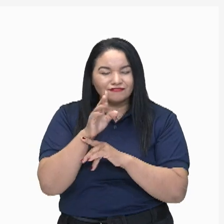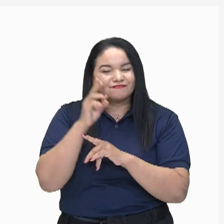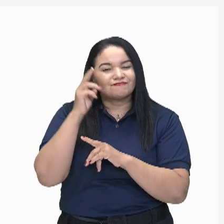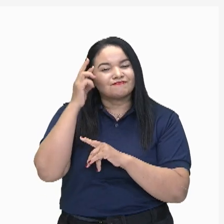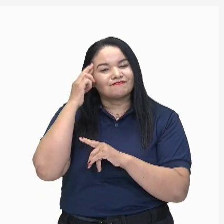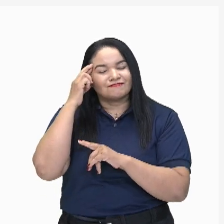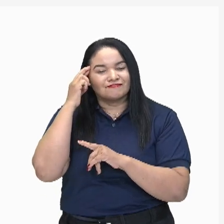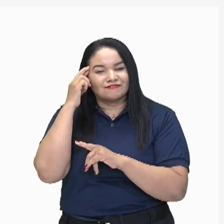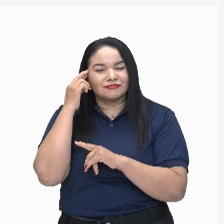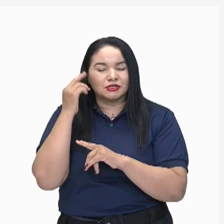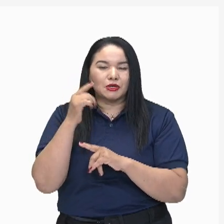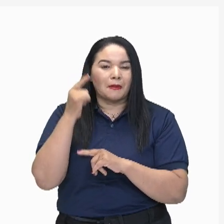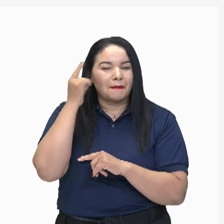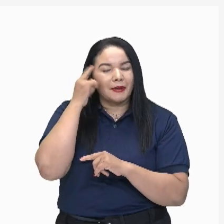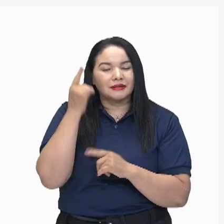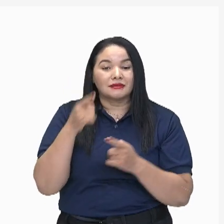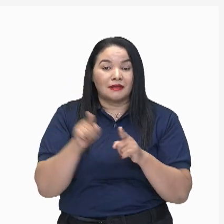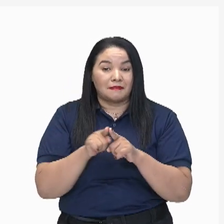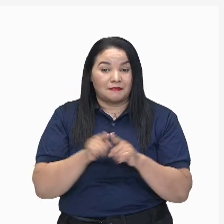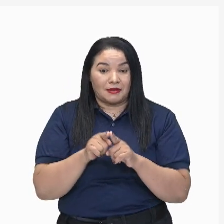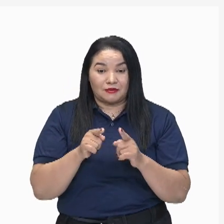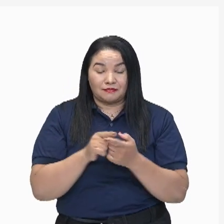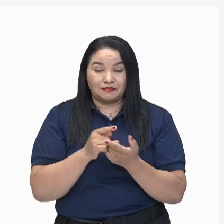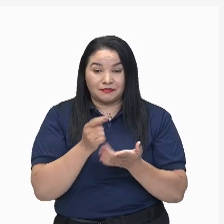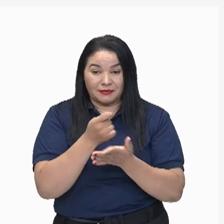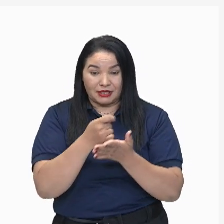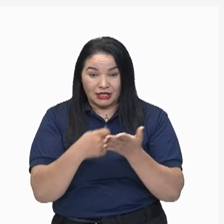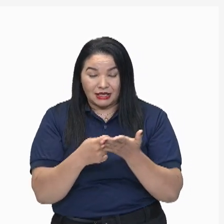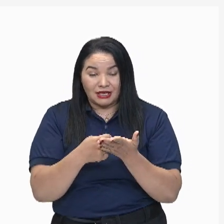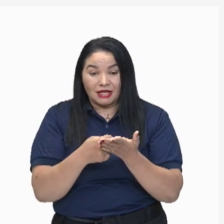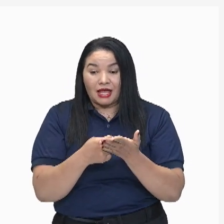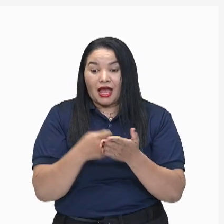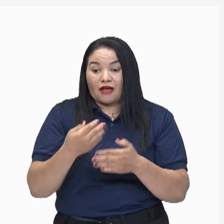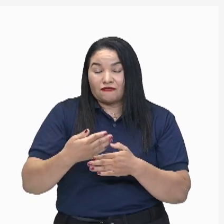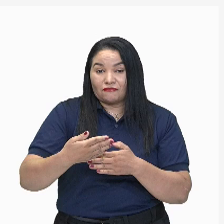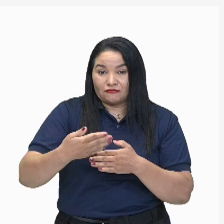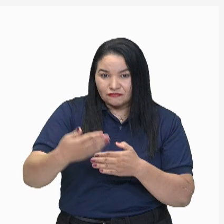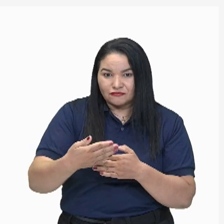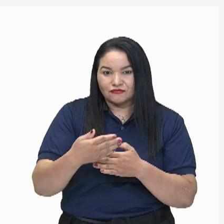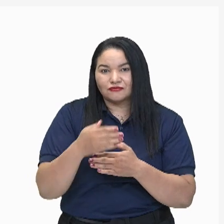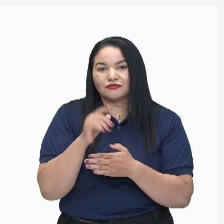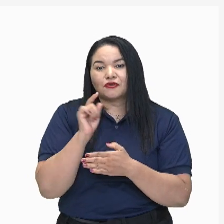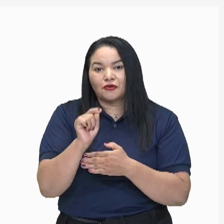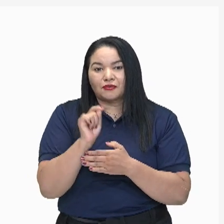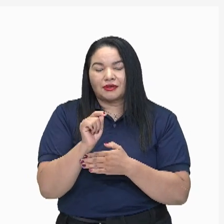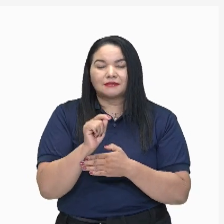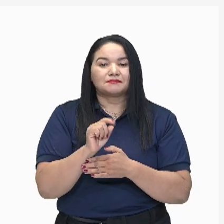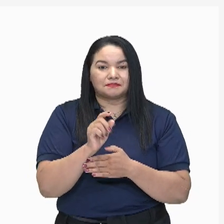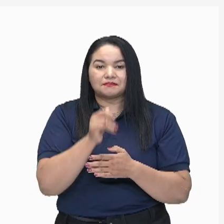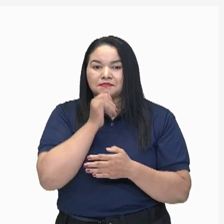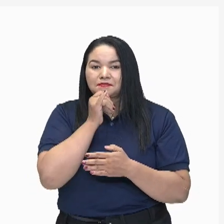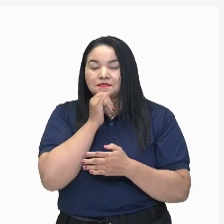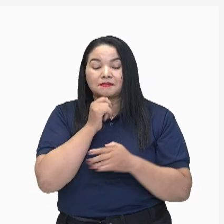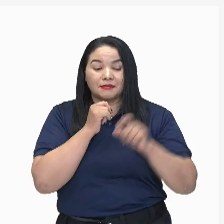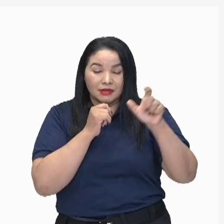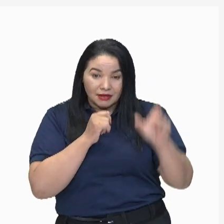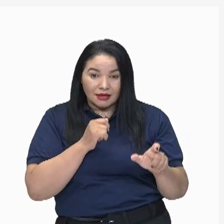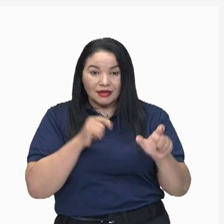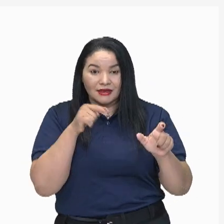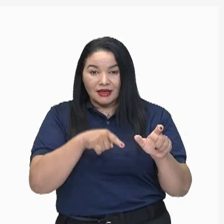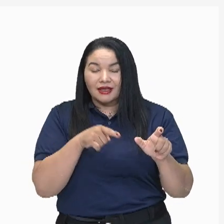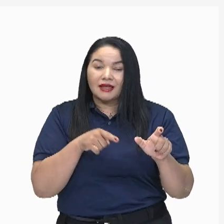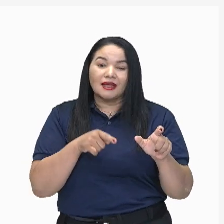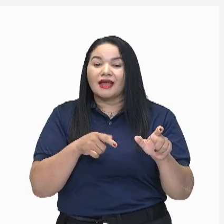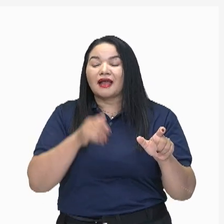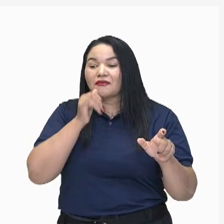esqueci de dizer que o registro que em breve vai ter que começar, ela está falando sobre a história da Macabé, o que ela vai escrever, o que ela